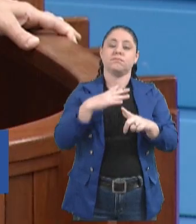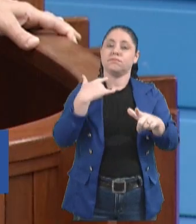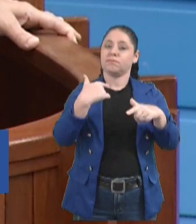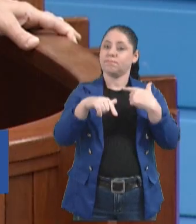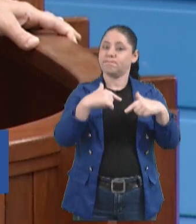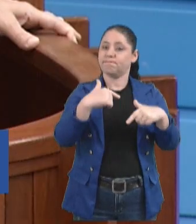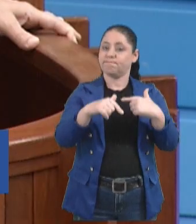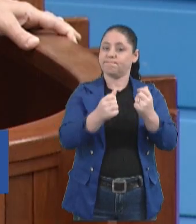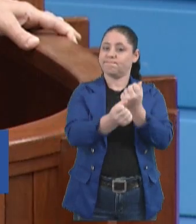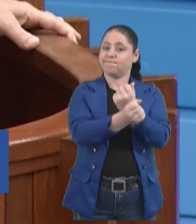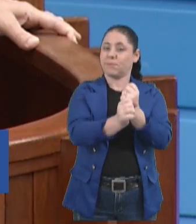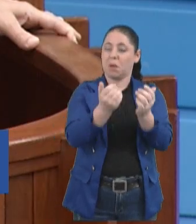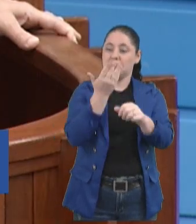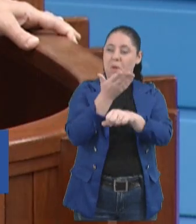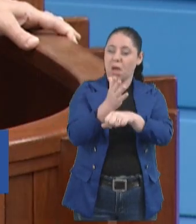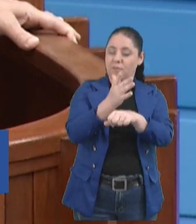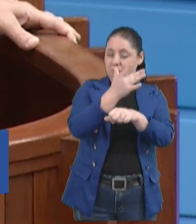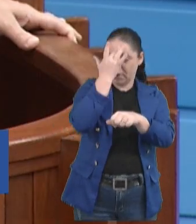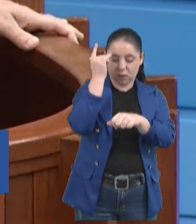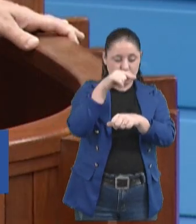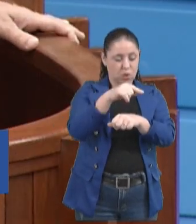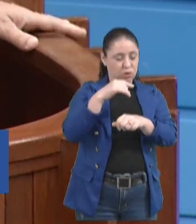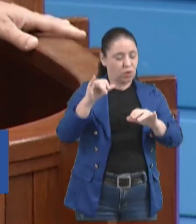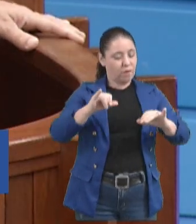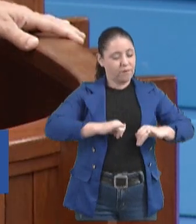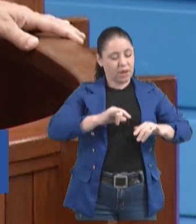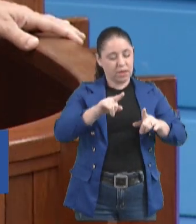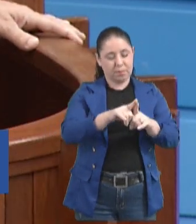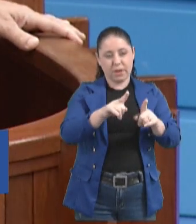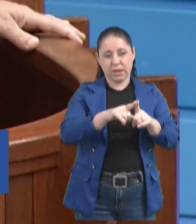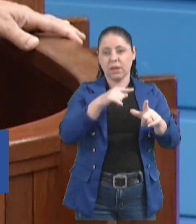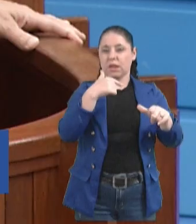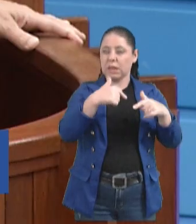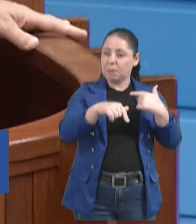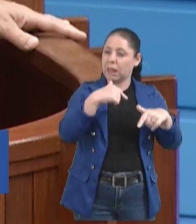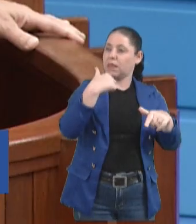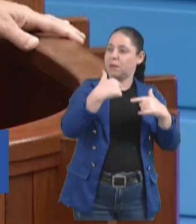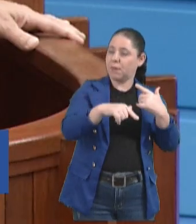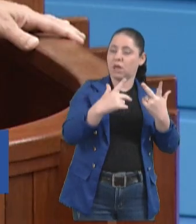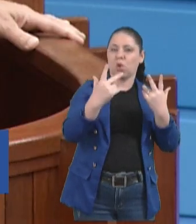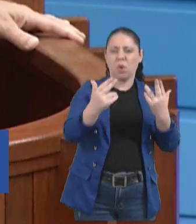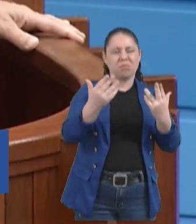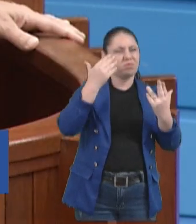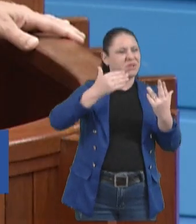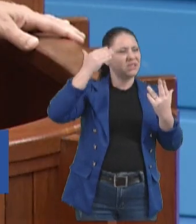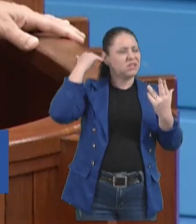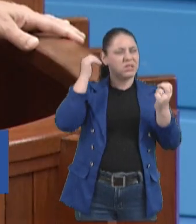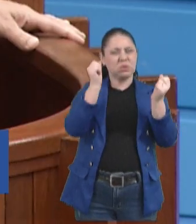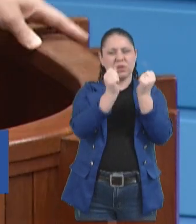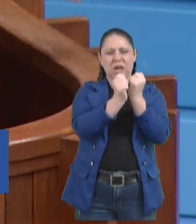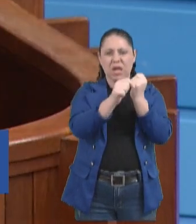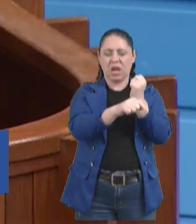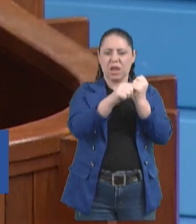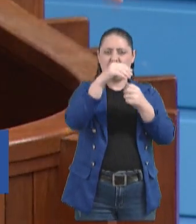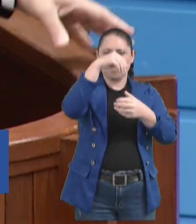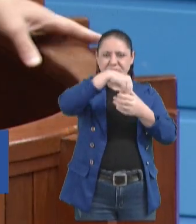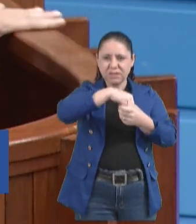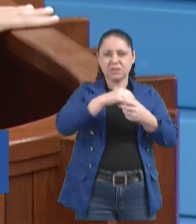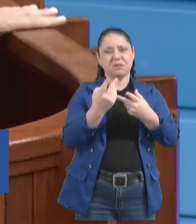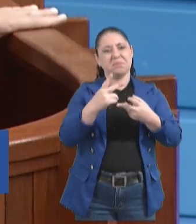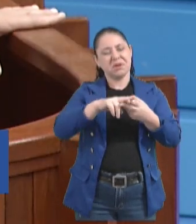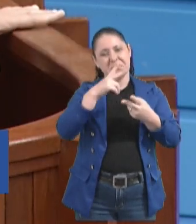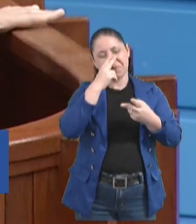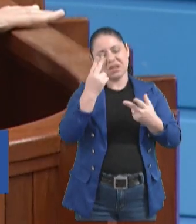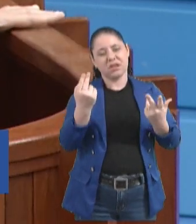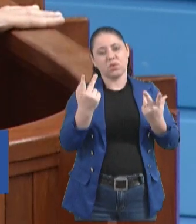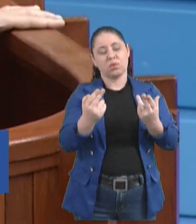trabalho degradante seja praticado, que haja condições de análoga à escravidão nessas fazendas. Concedo a